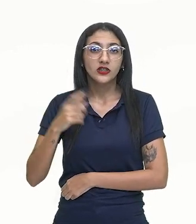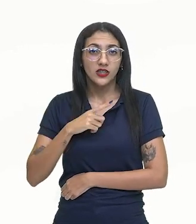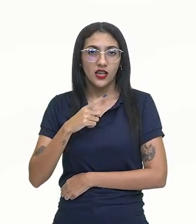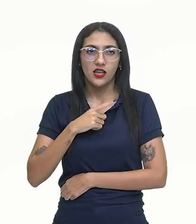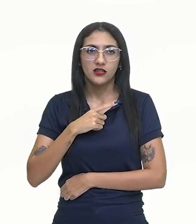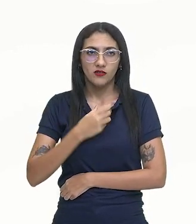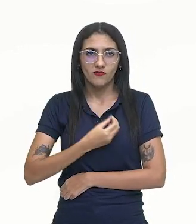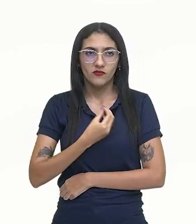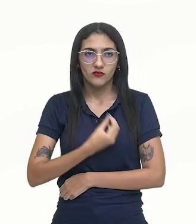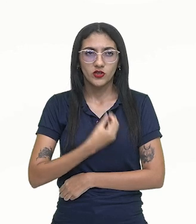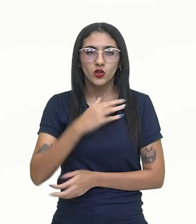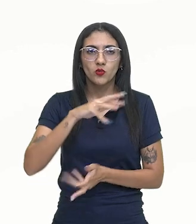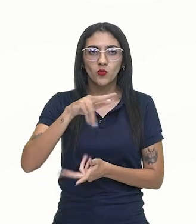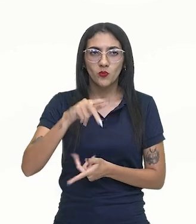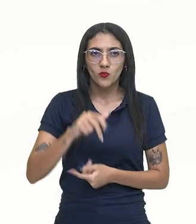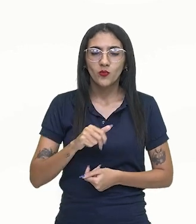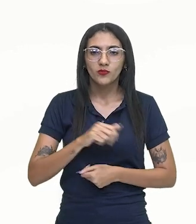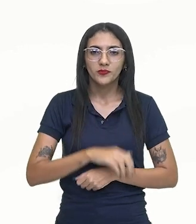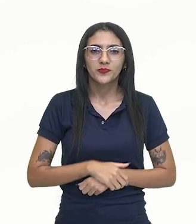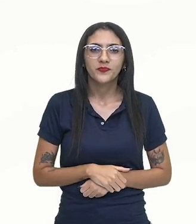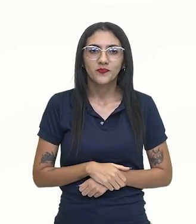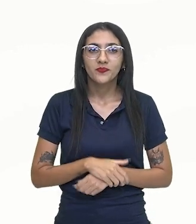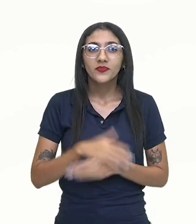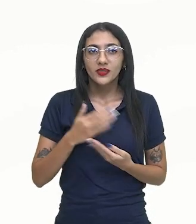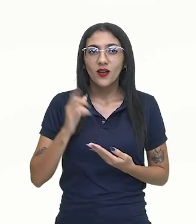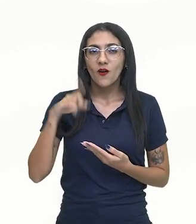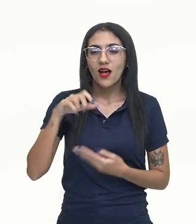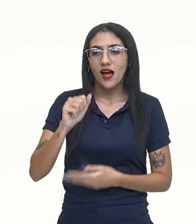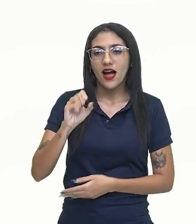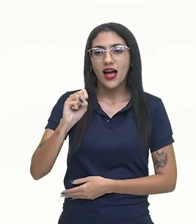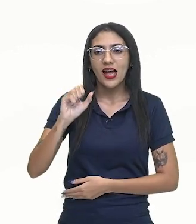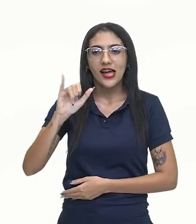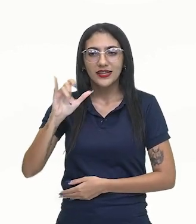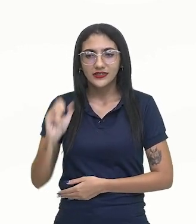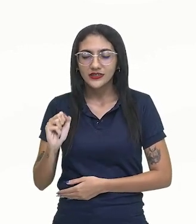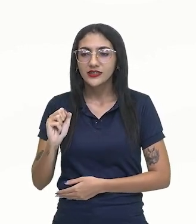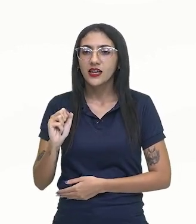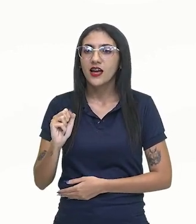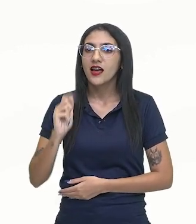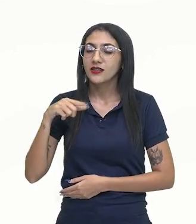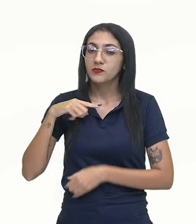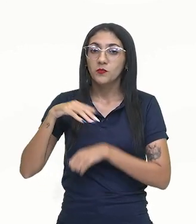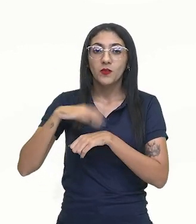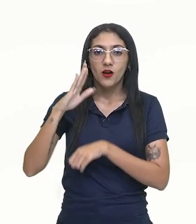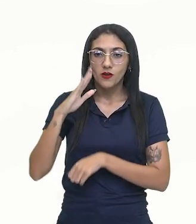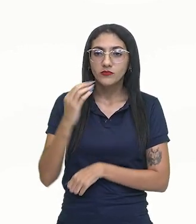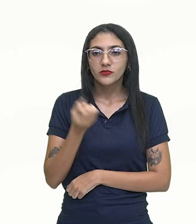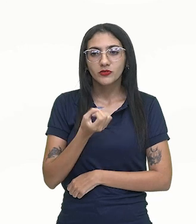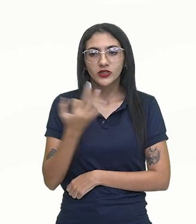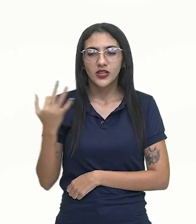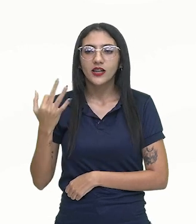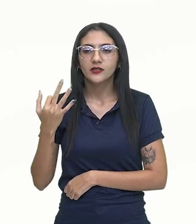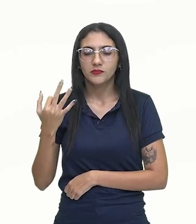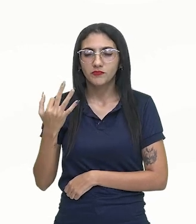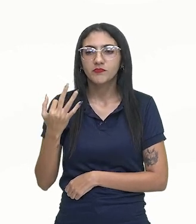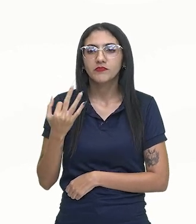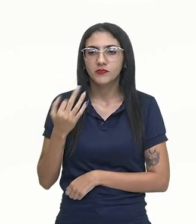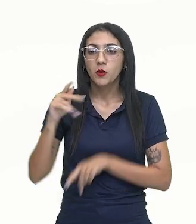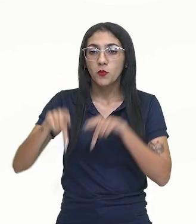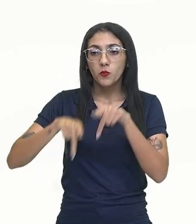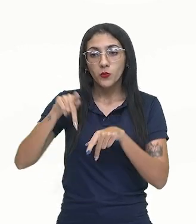mundo. Então é a Ásia a maioria das pessoas a maioria das pessoas que existem estão